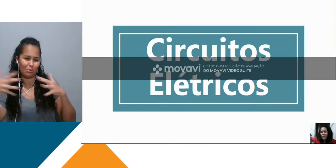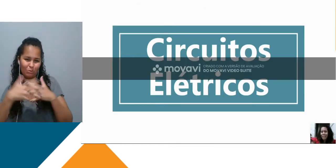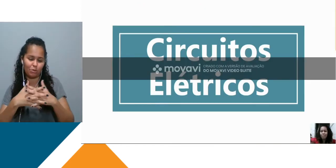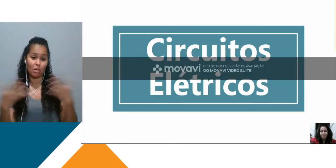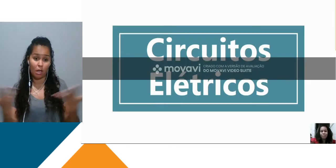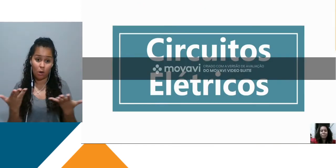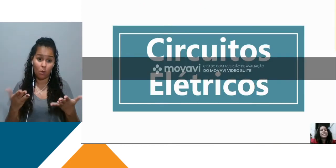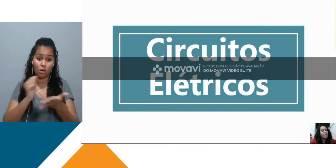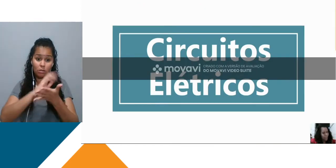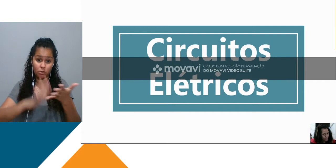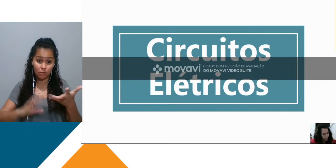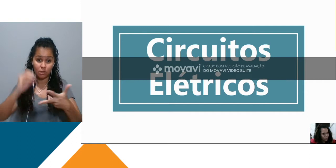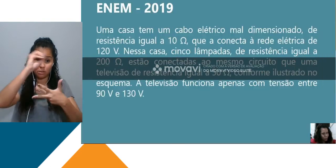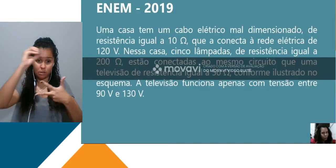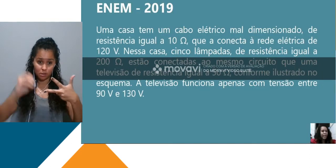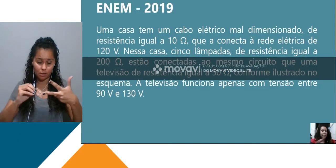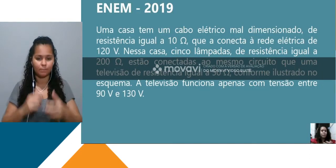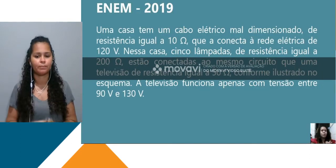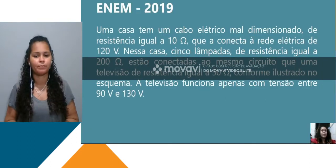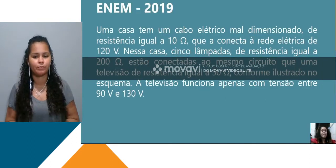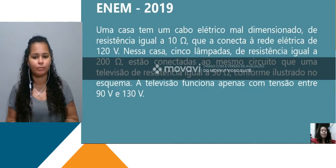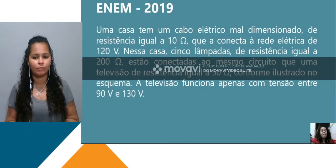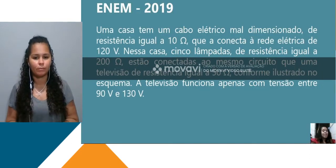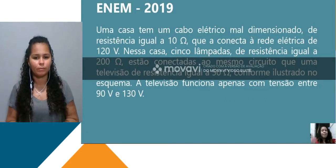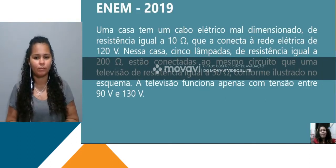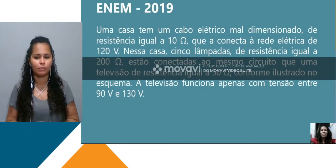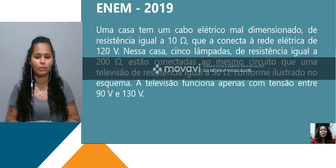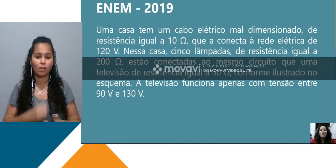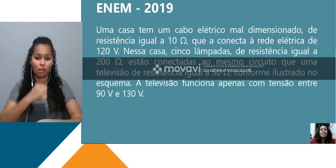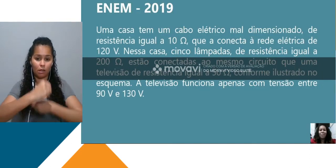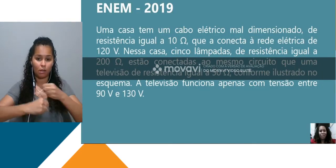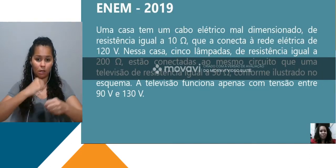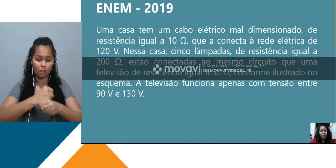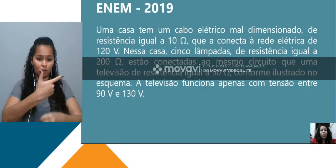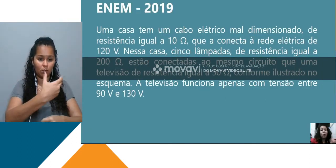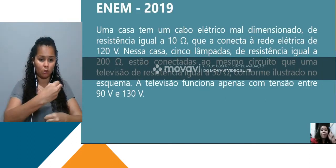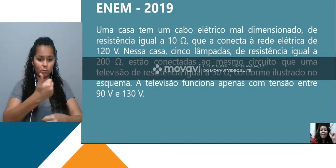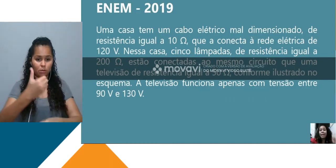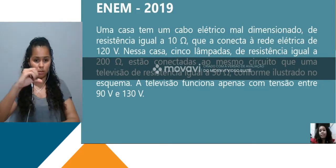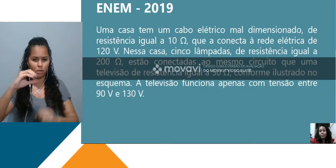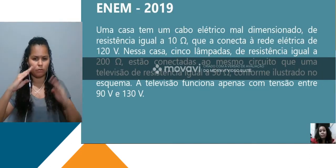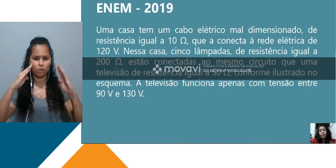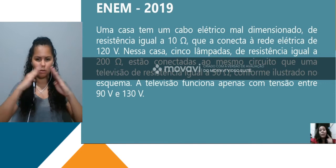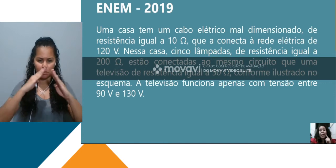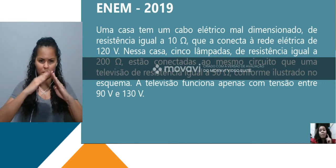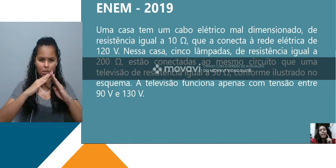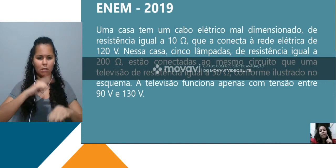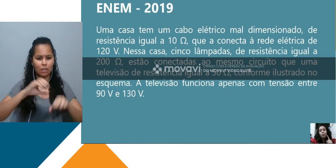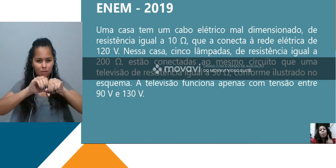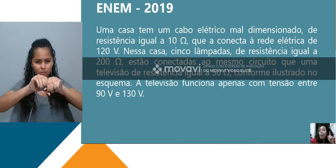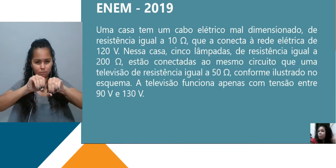questãozinha do Enem, ainda sobre circuitos elétricos. Enem 2019. Uma casa tem um